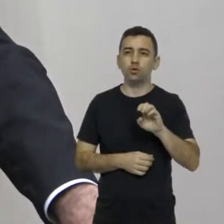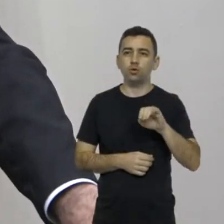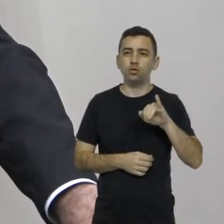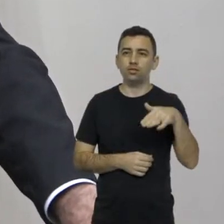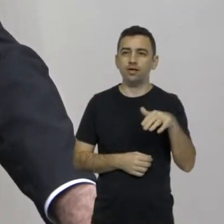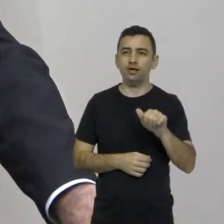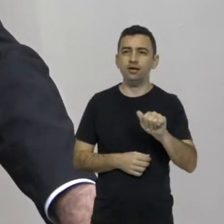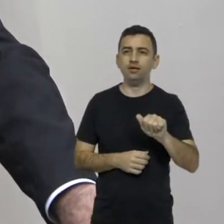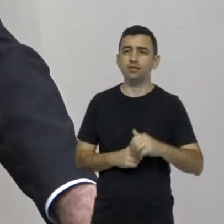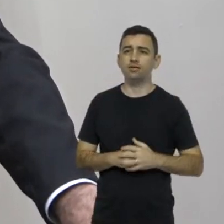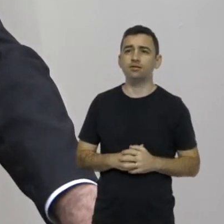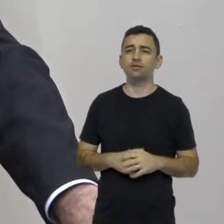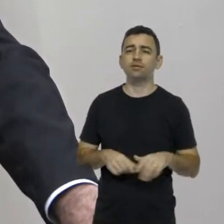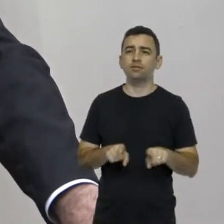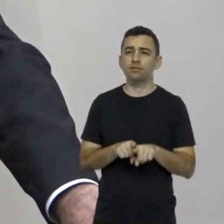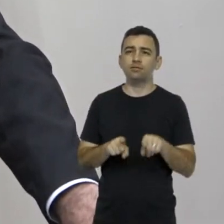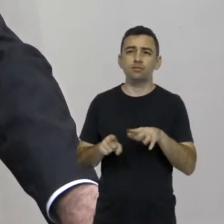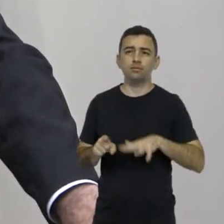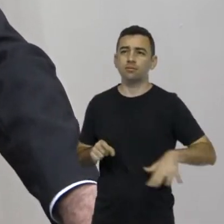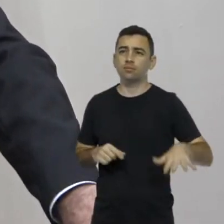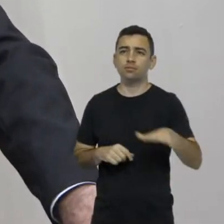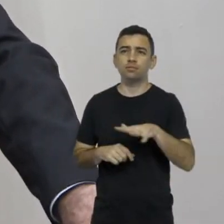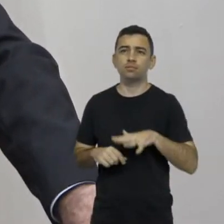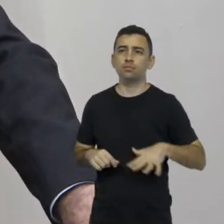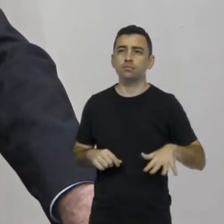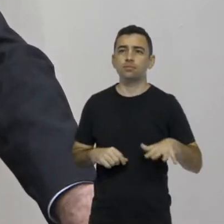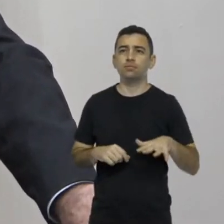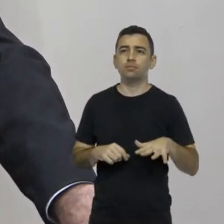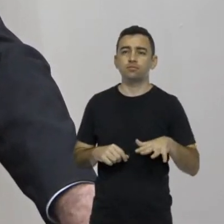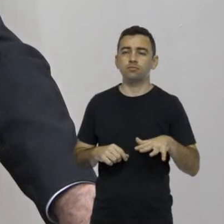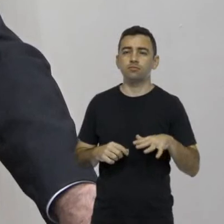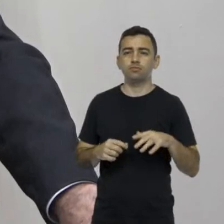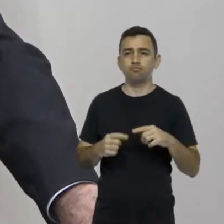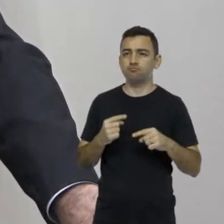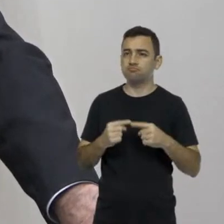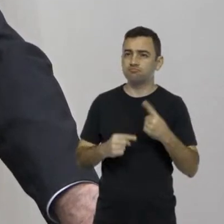estão associados ao sistema integrado, já estão inviabilizados.